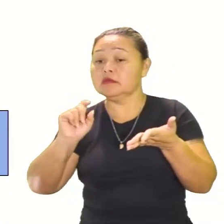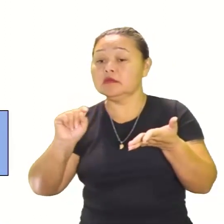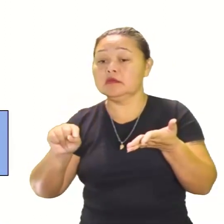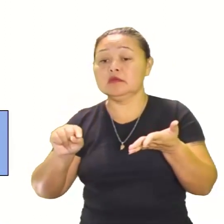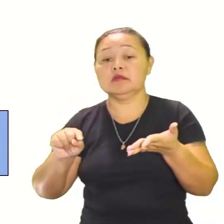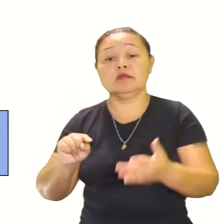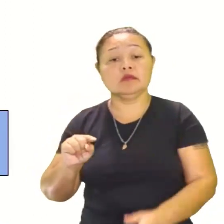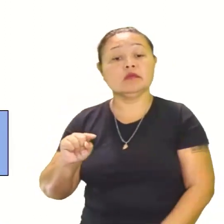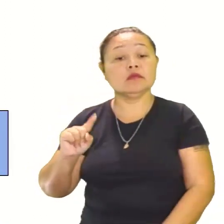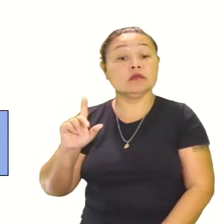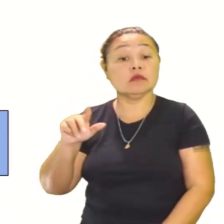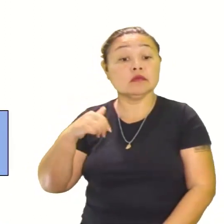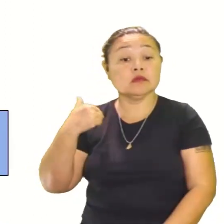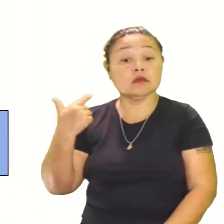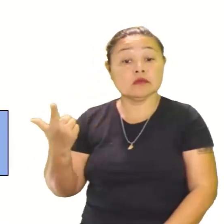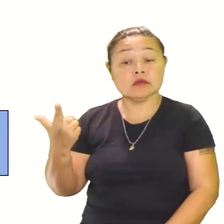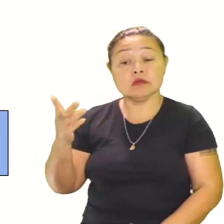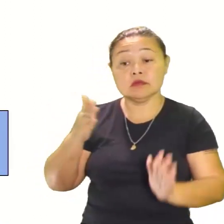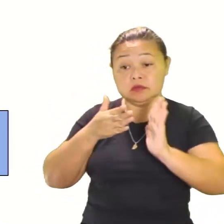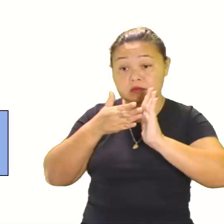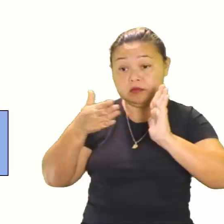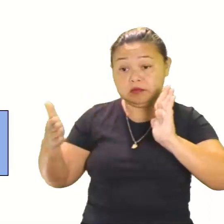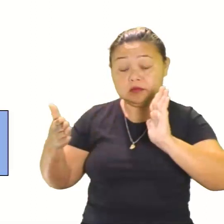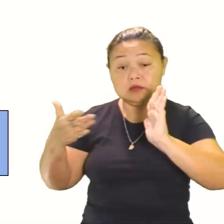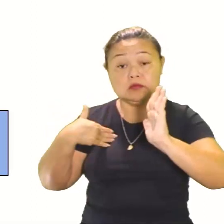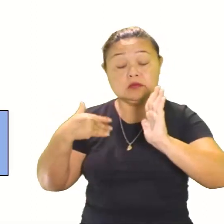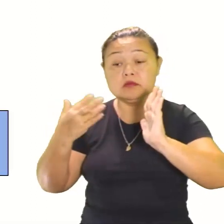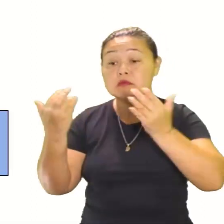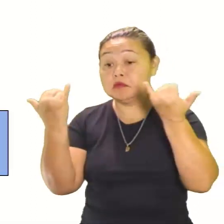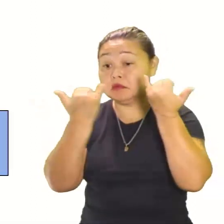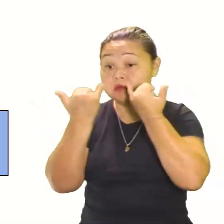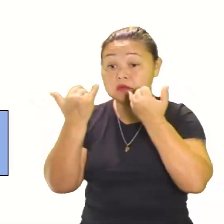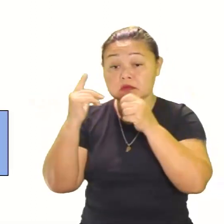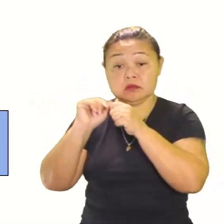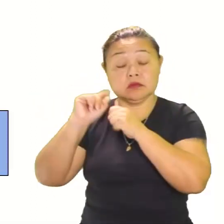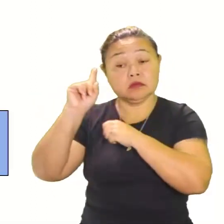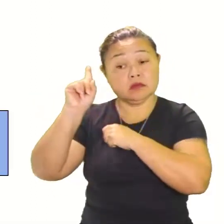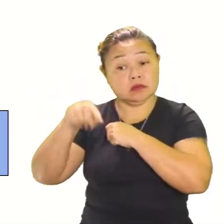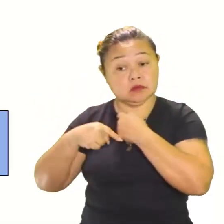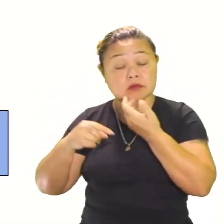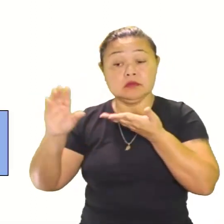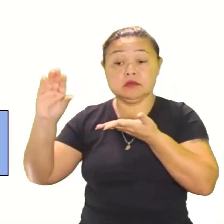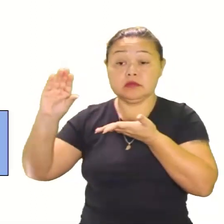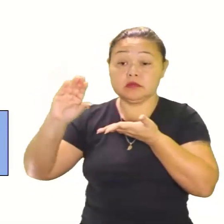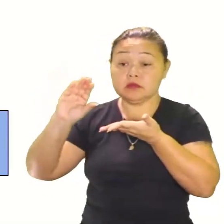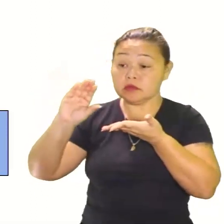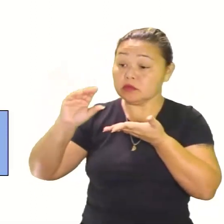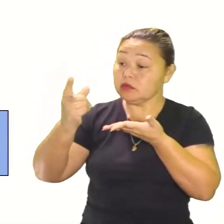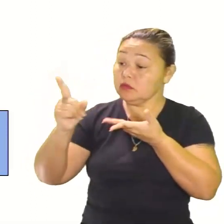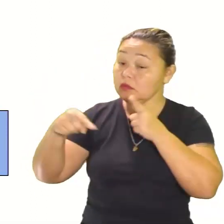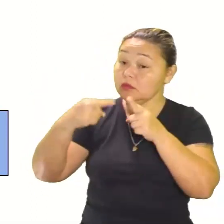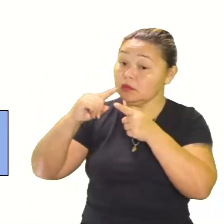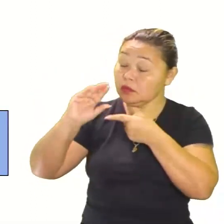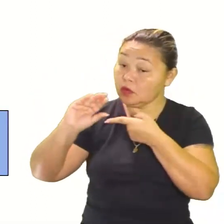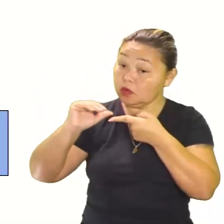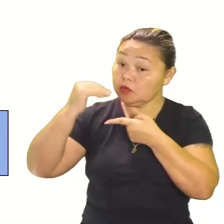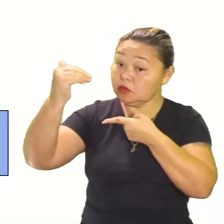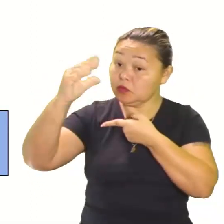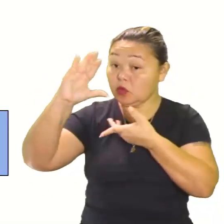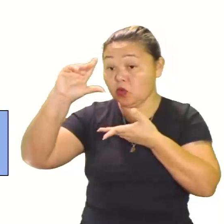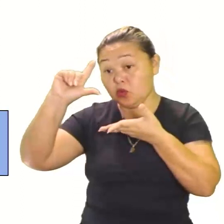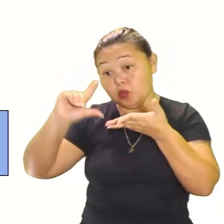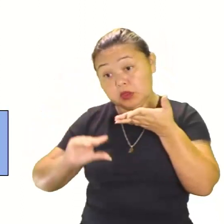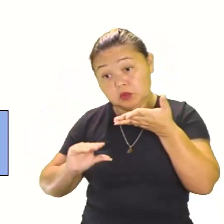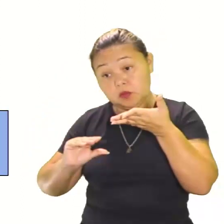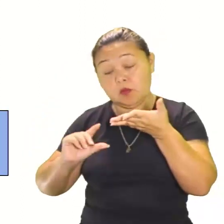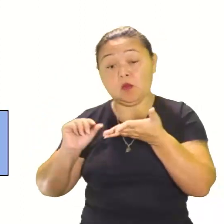dar 45 mil. Em módulo, por quê? Porque não foi nos informado se o faturamento foi maior ou menor.